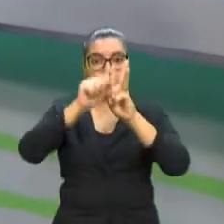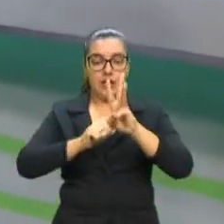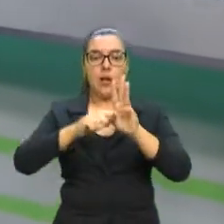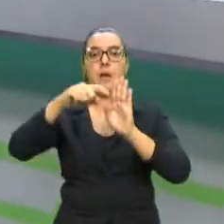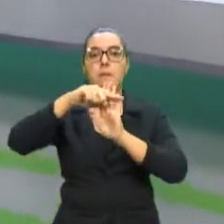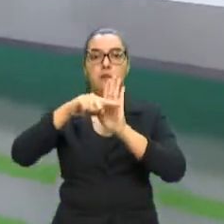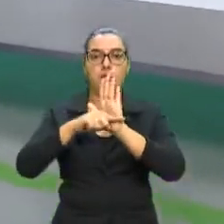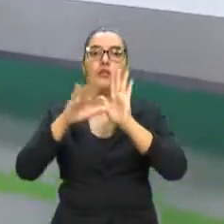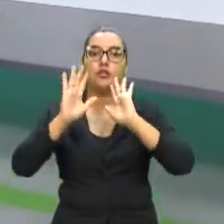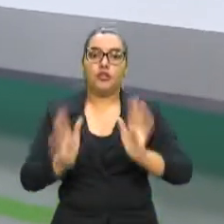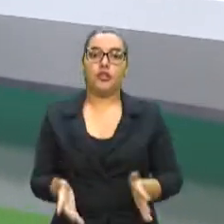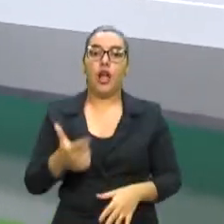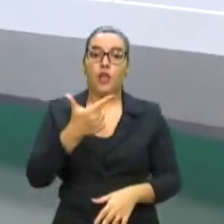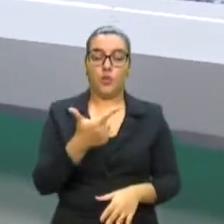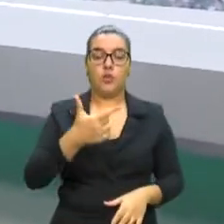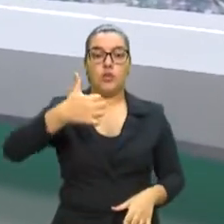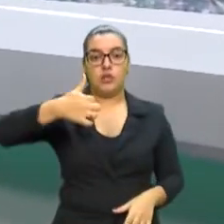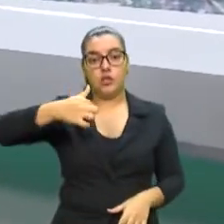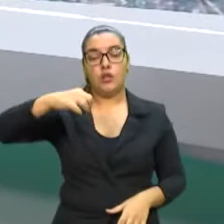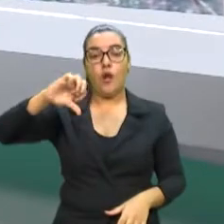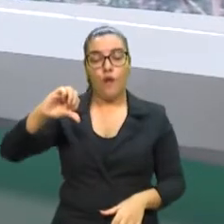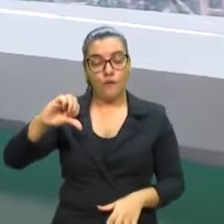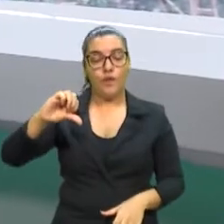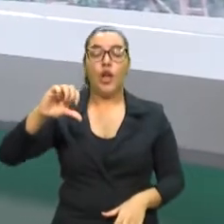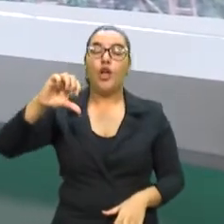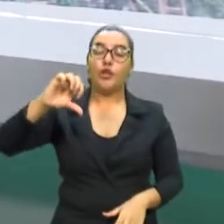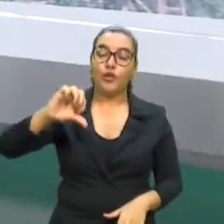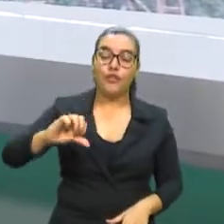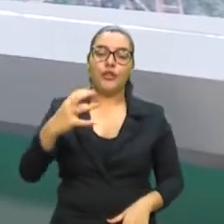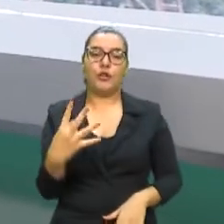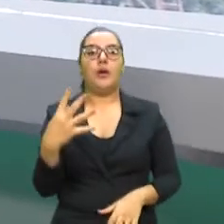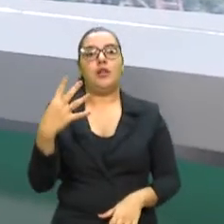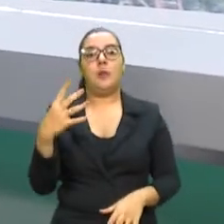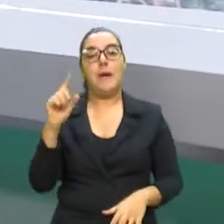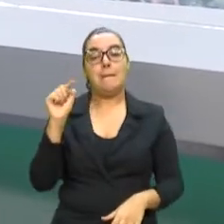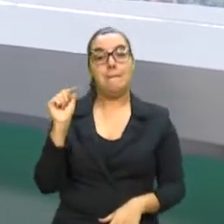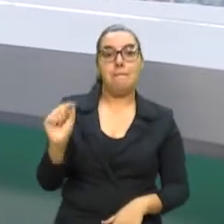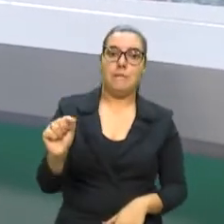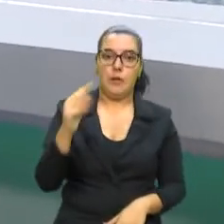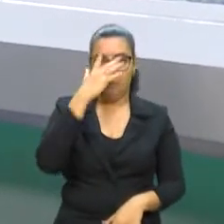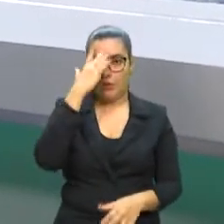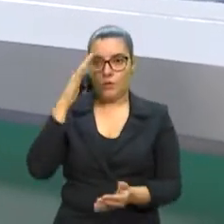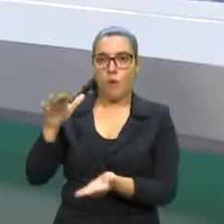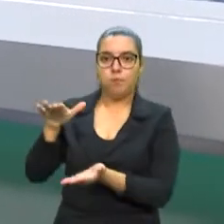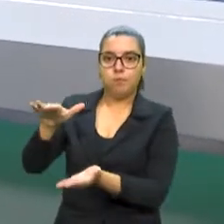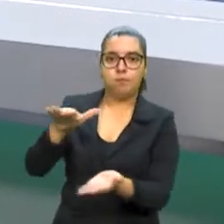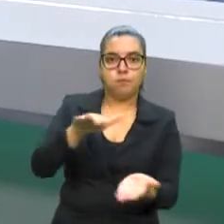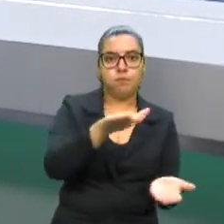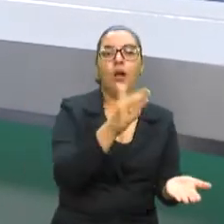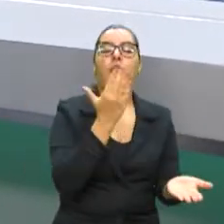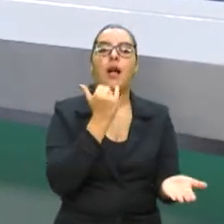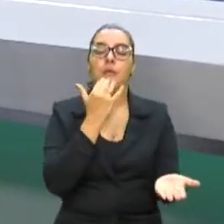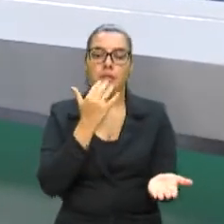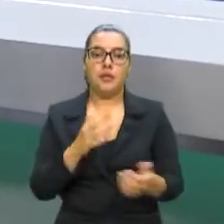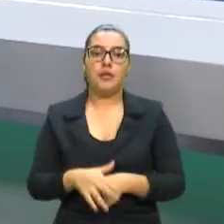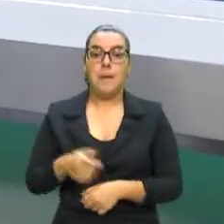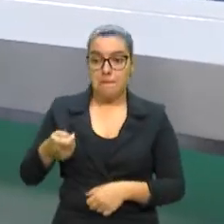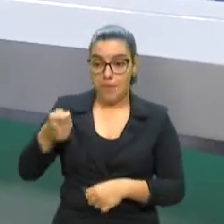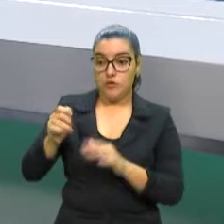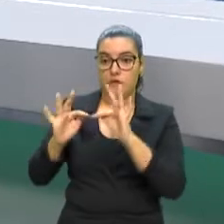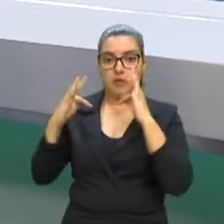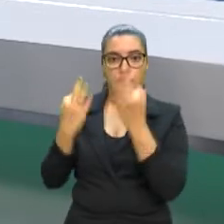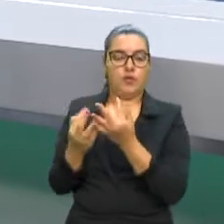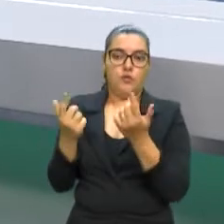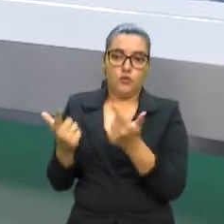entregou 294 mil cestas básicas para os beneficiários do programa Bolsa Família, que não